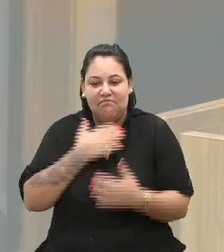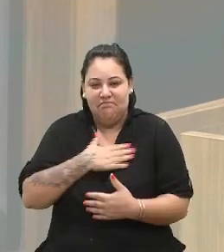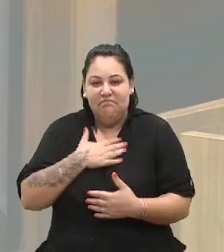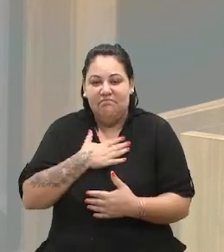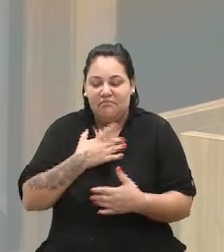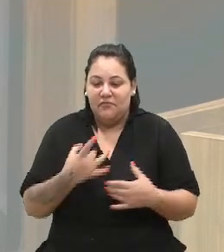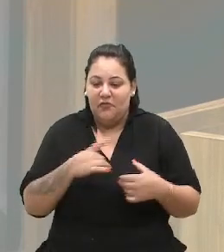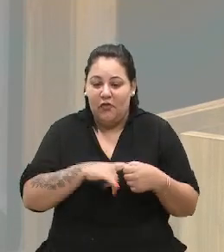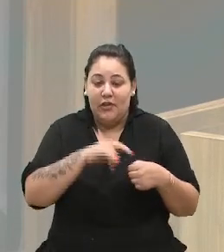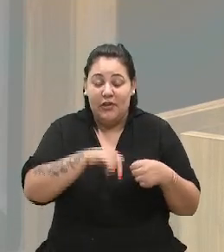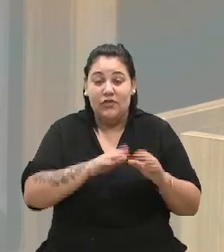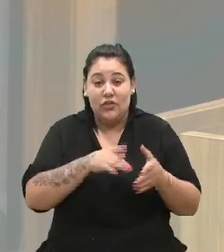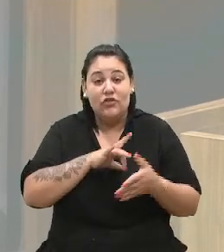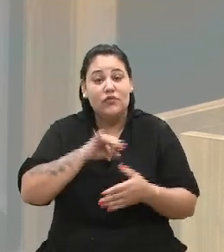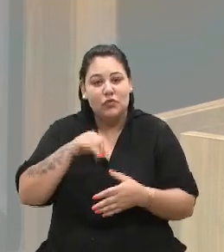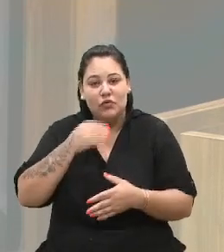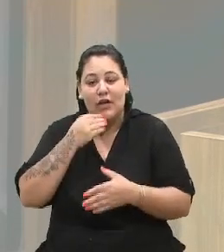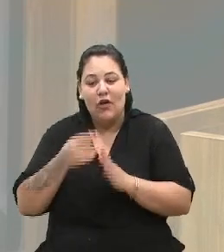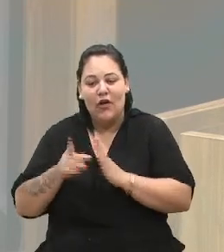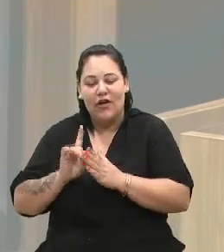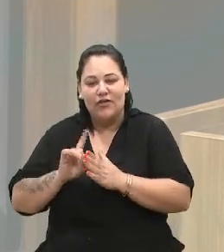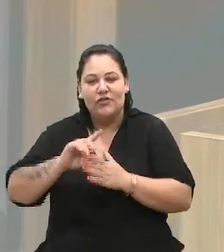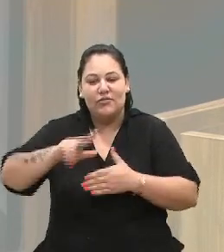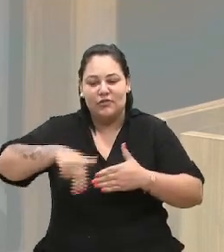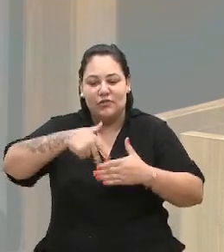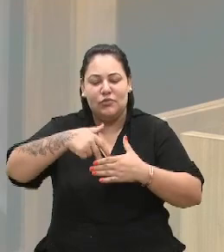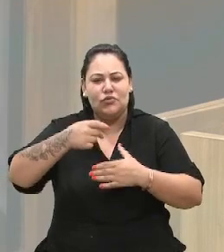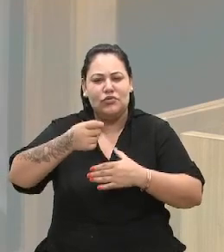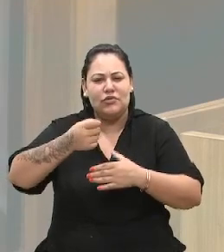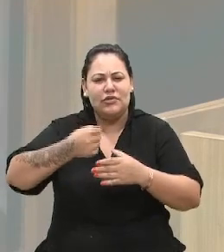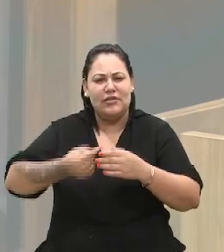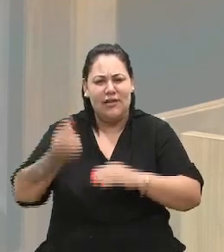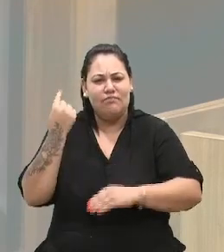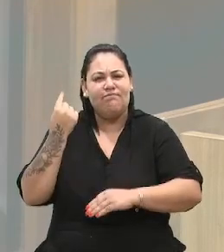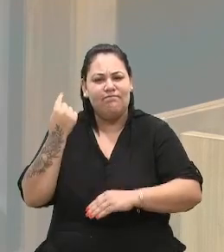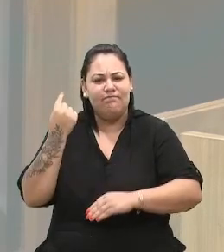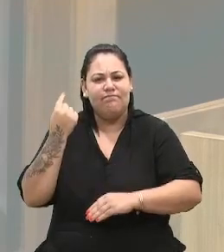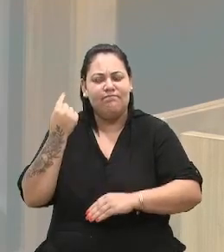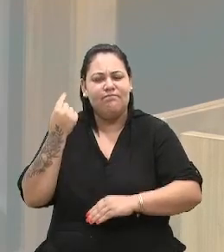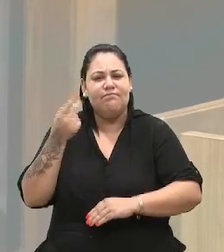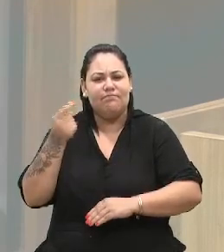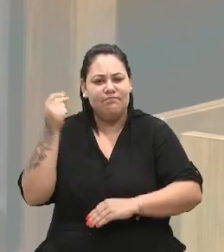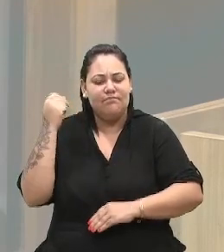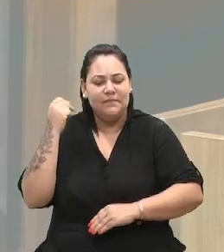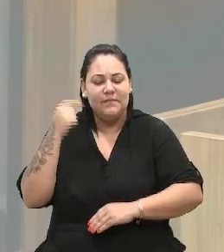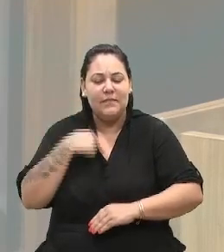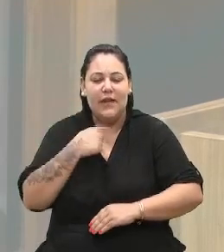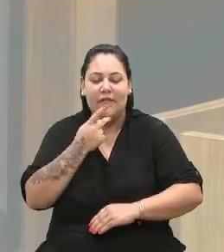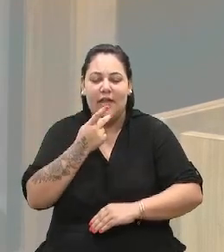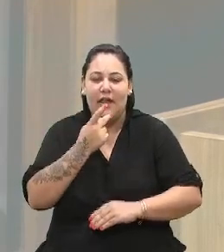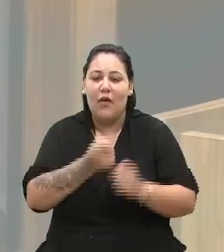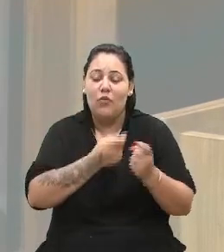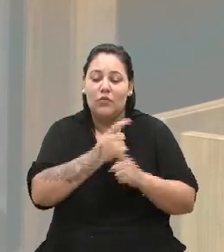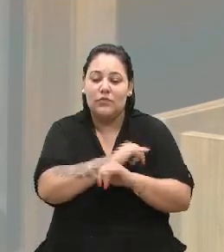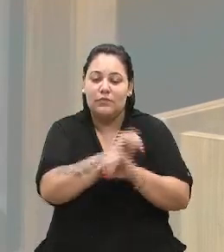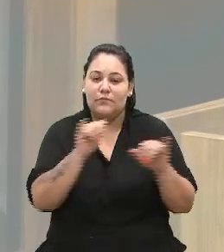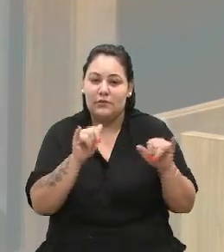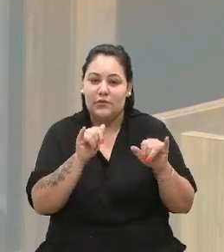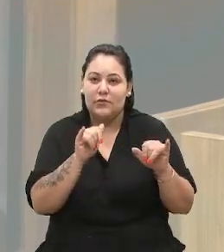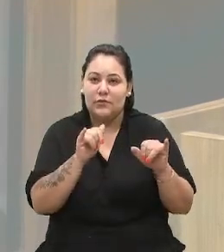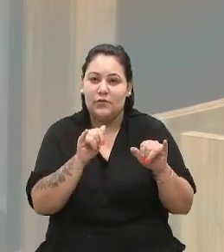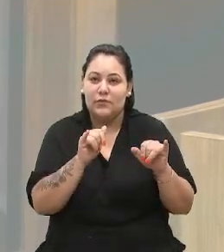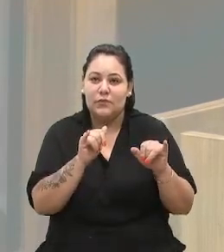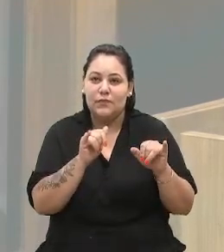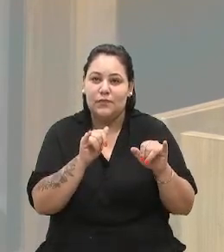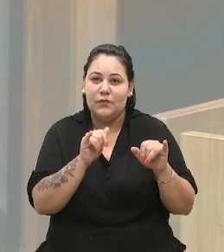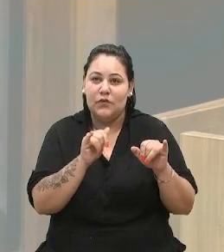aqui. Já tive a oportunidade de estar nessa tribuna alguns anos atrás, para trazer essas informações do Conselho Regional de Medicina,